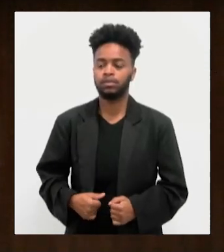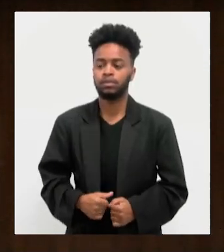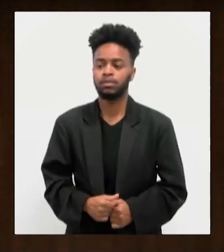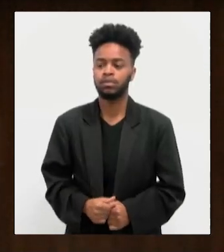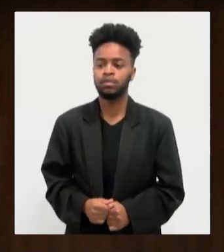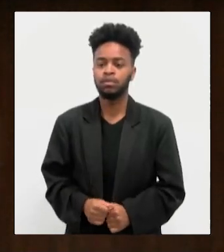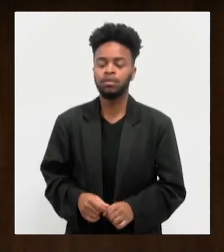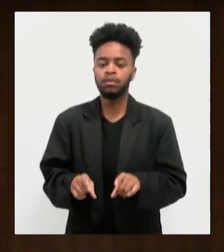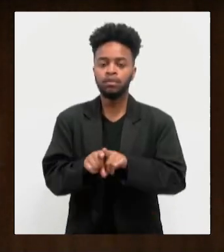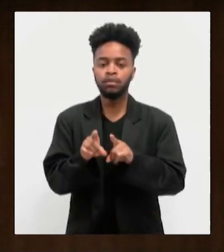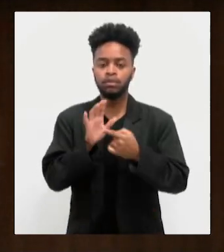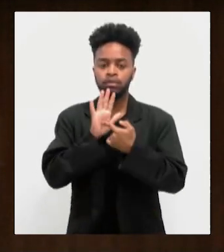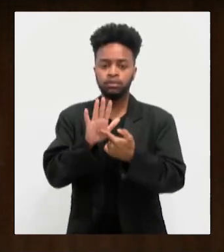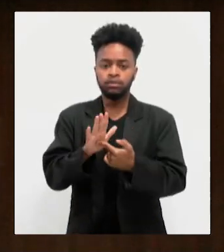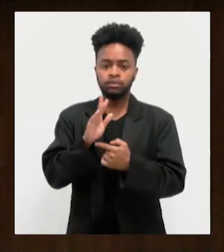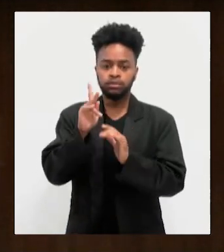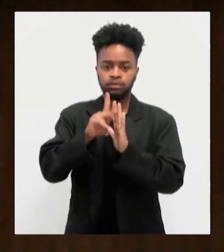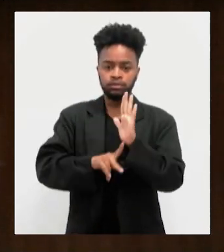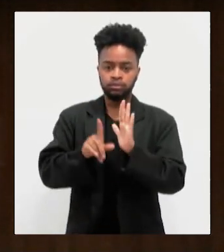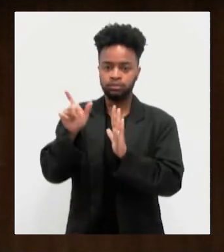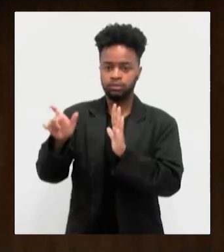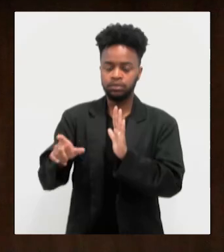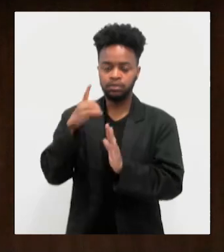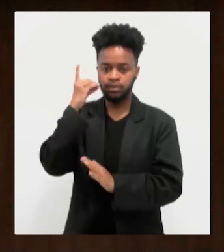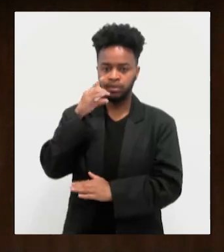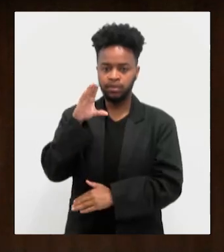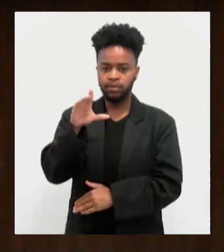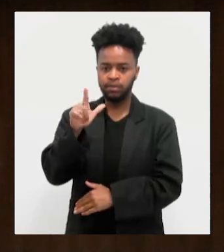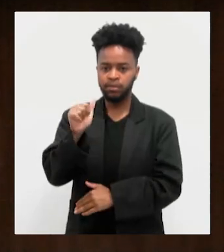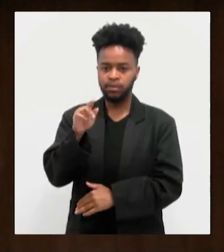Assinalando que é o projeto do deputado Caiado.